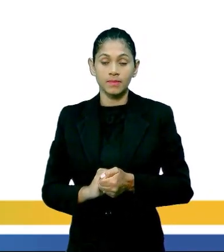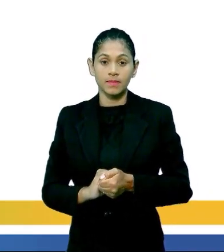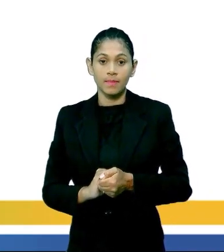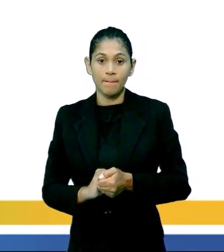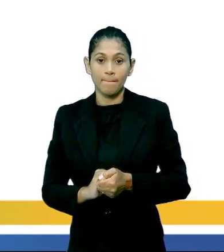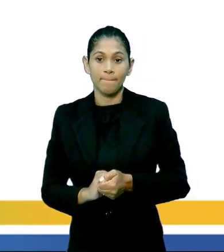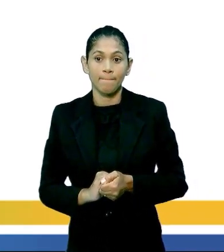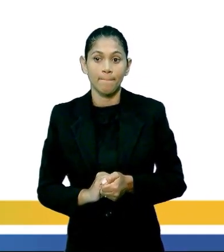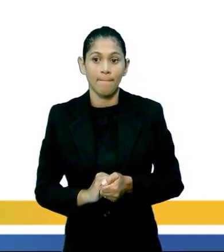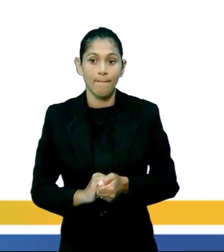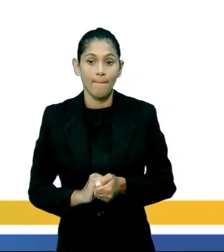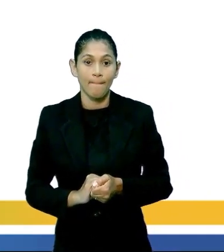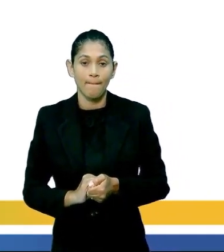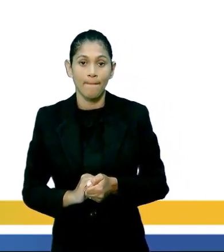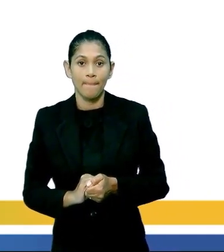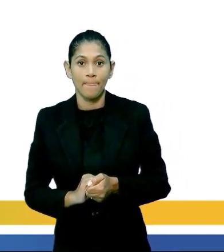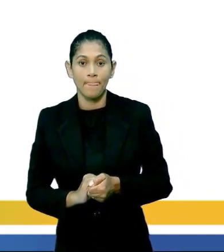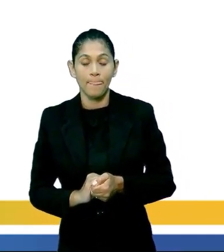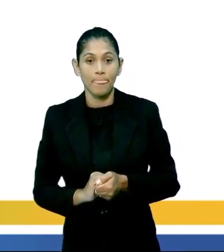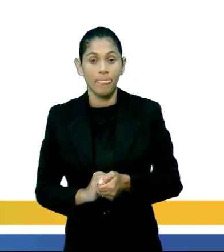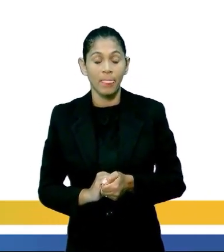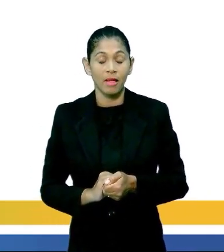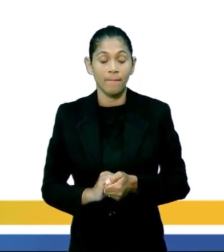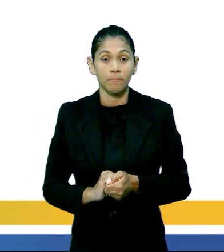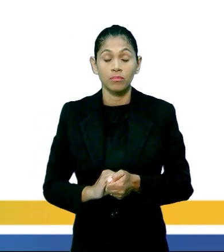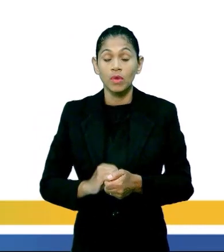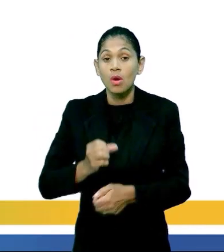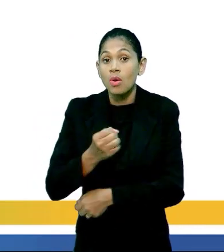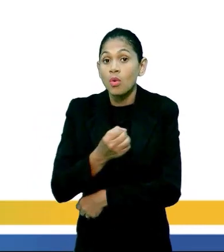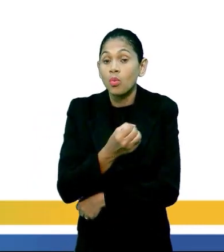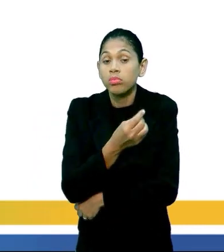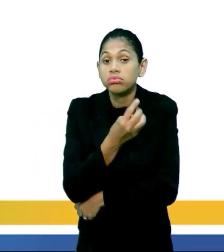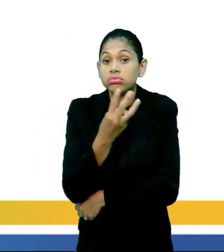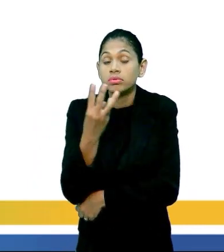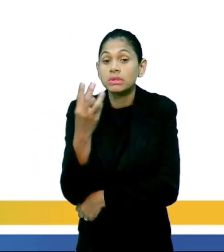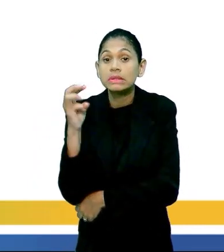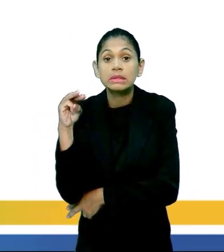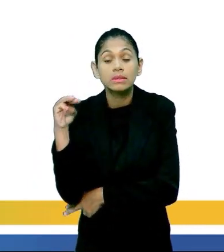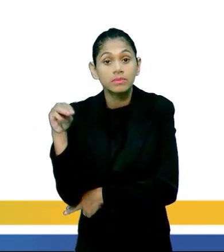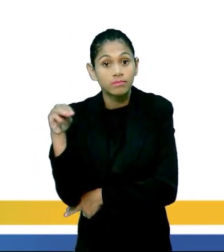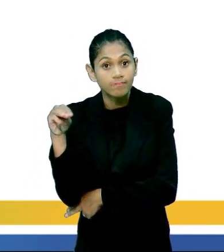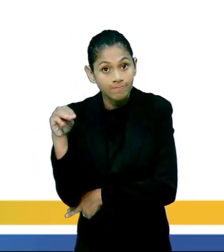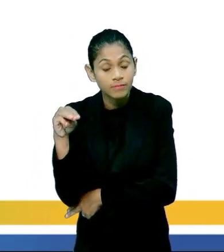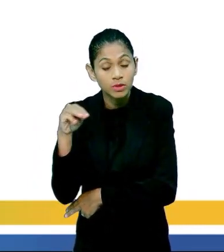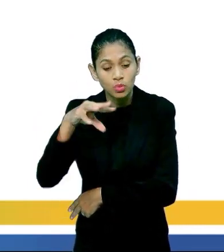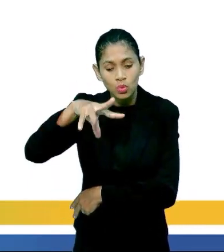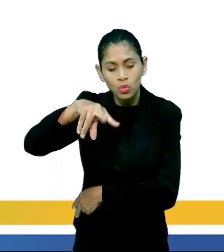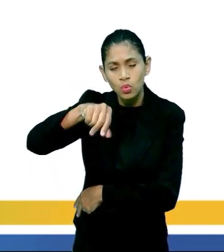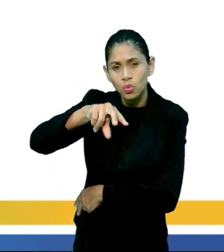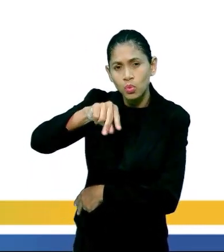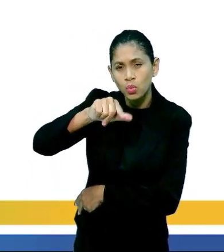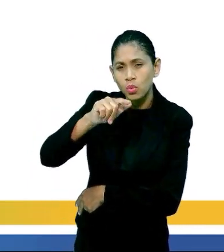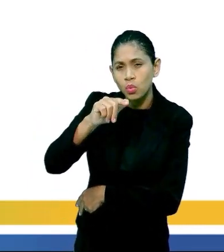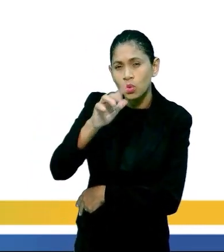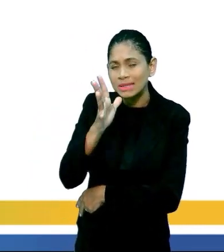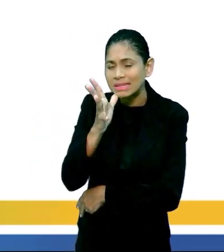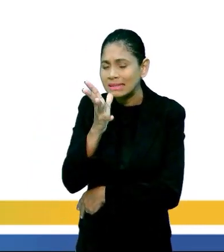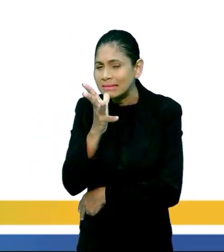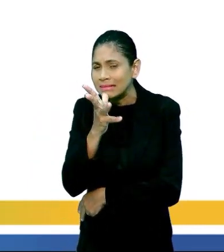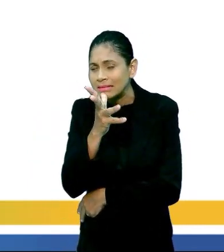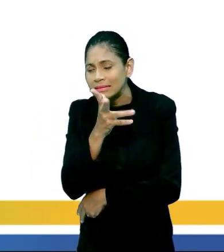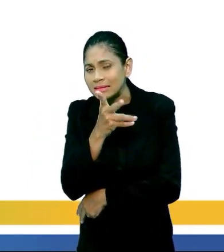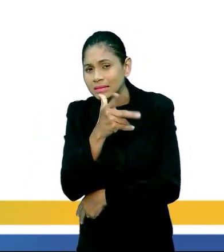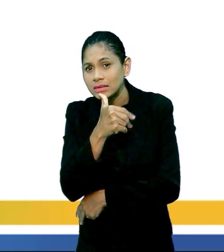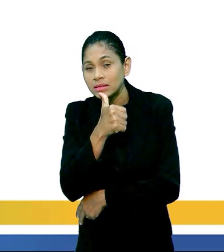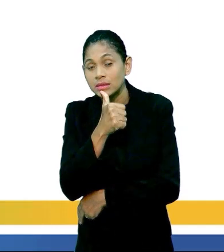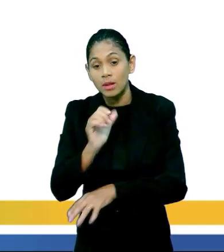às alternativas. Quantos minutos essa torneira levará para encher completamente o depósito? Temos